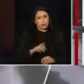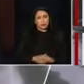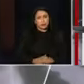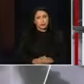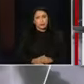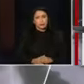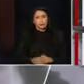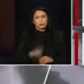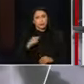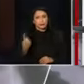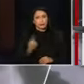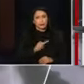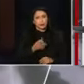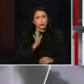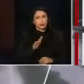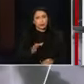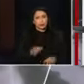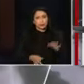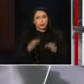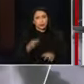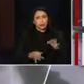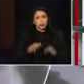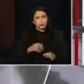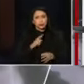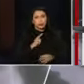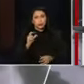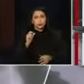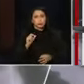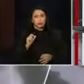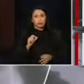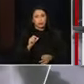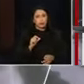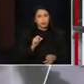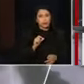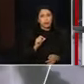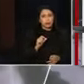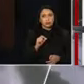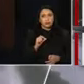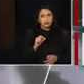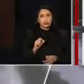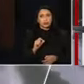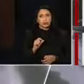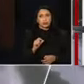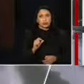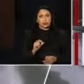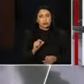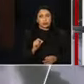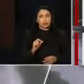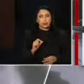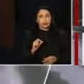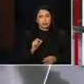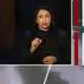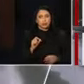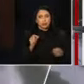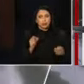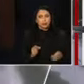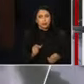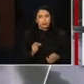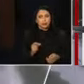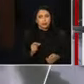Nós já julgamos algumas milhares de ações, algumas centenas ou milhares de ações, mas foi